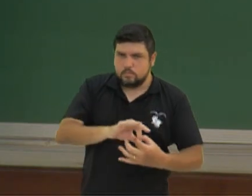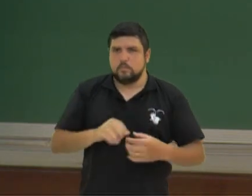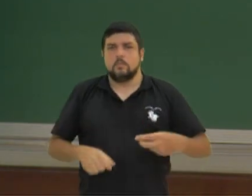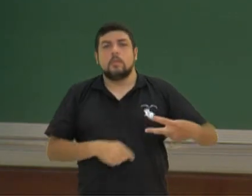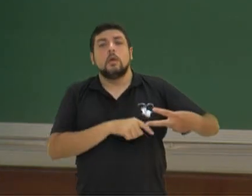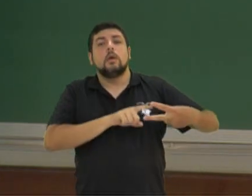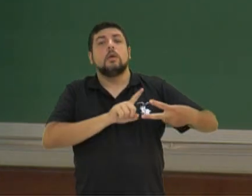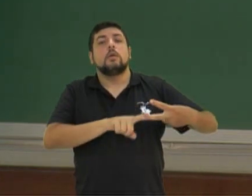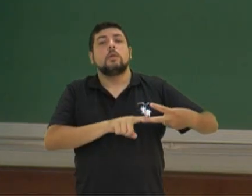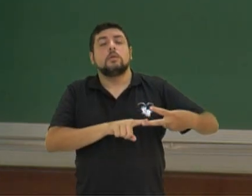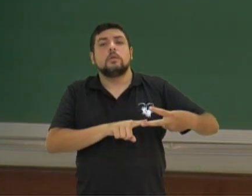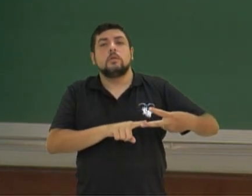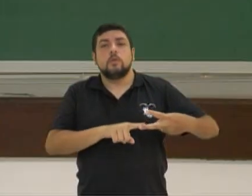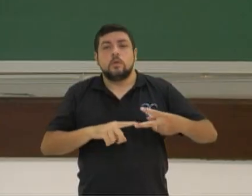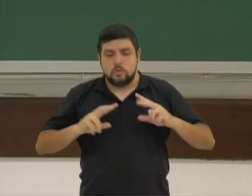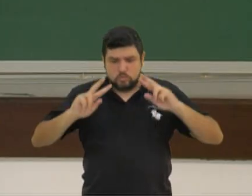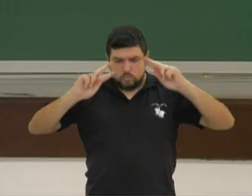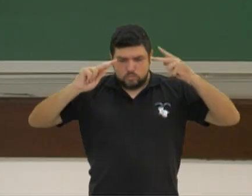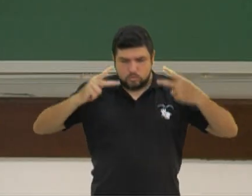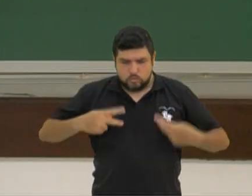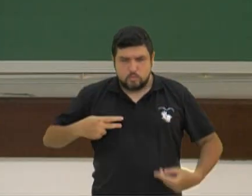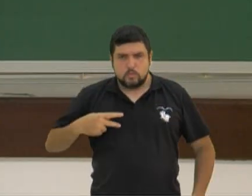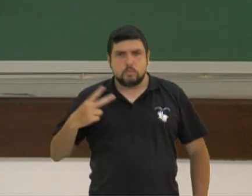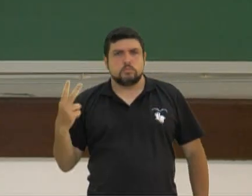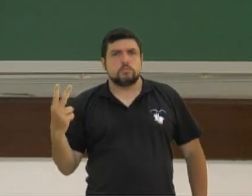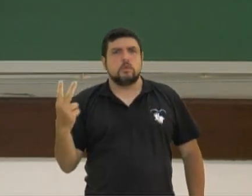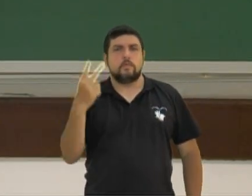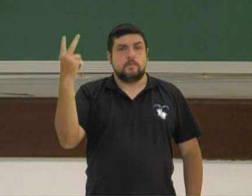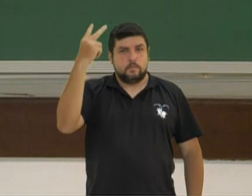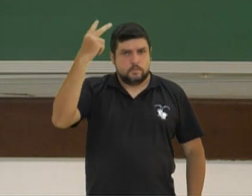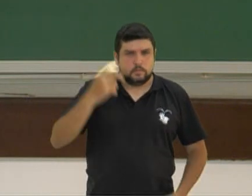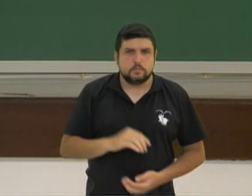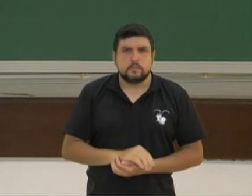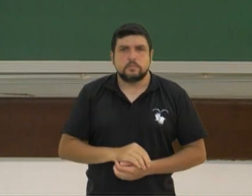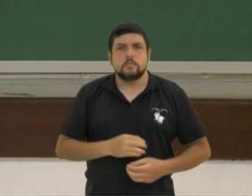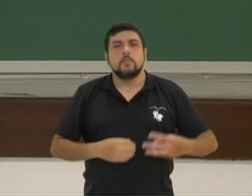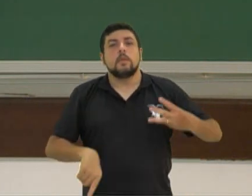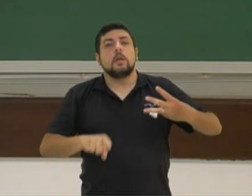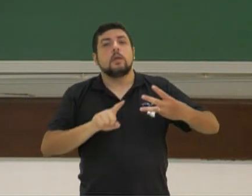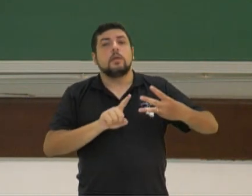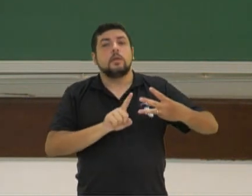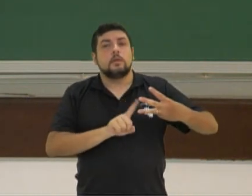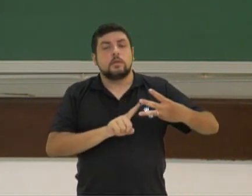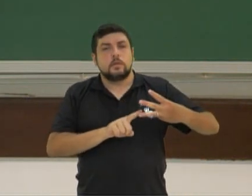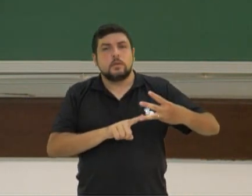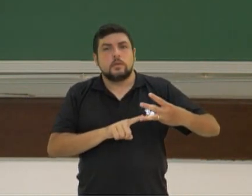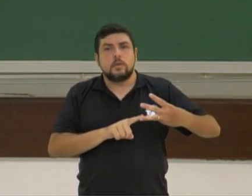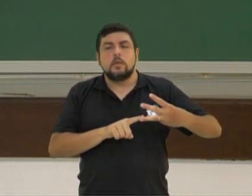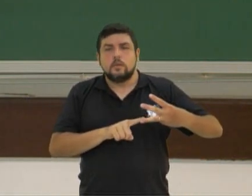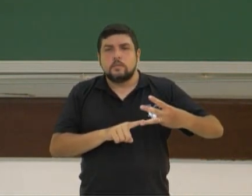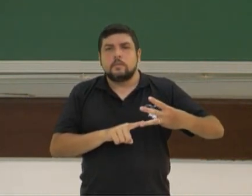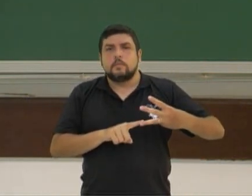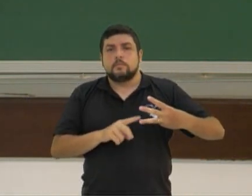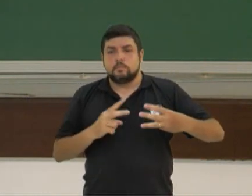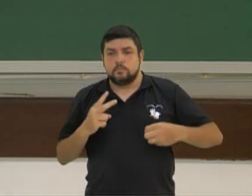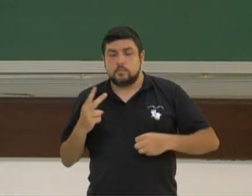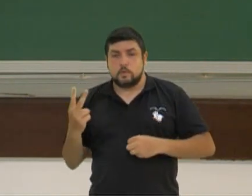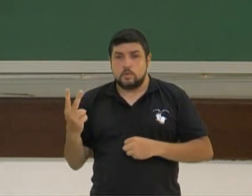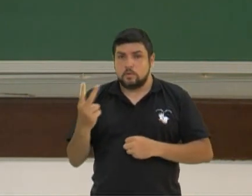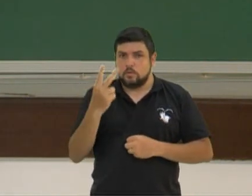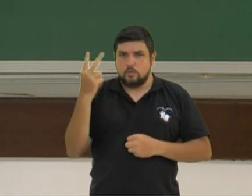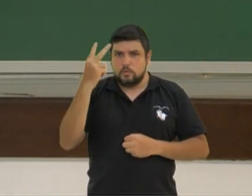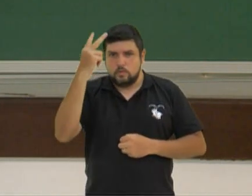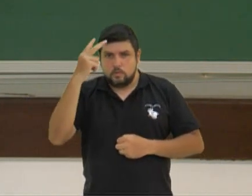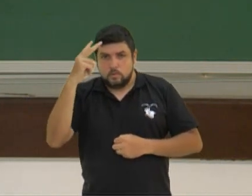é a valorização do ser humano, a gente vai falar sobre essa valorização. E a terceira, mudanças de valores com relação